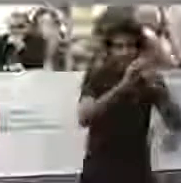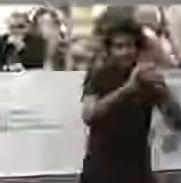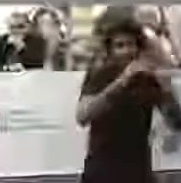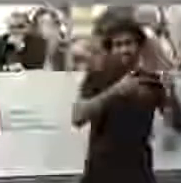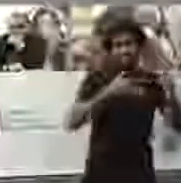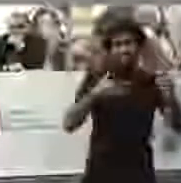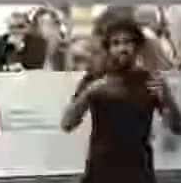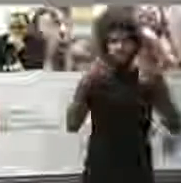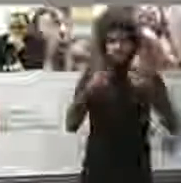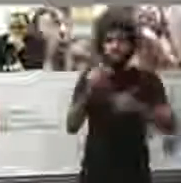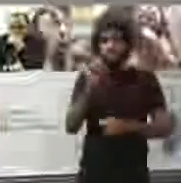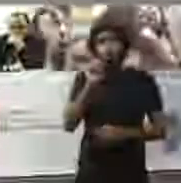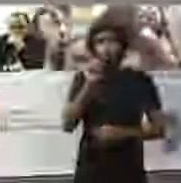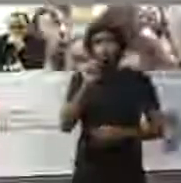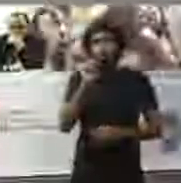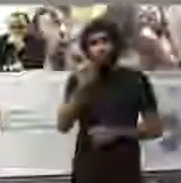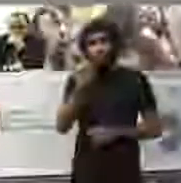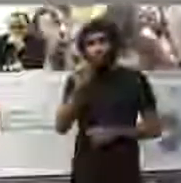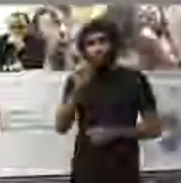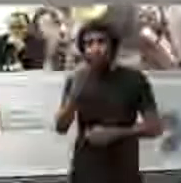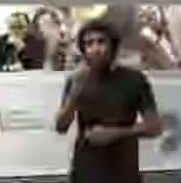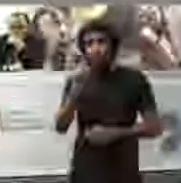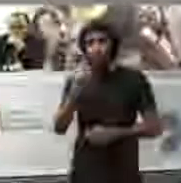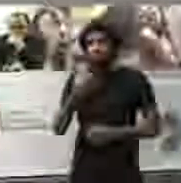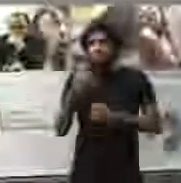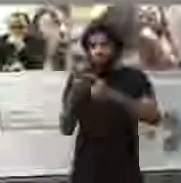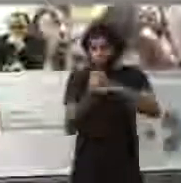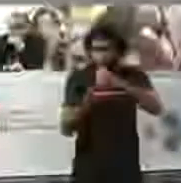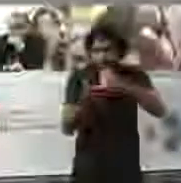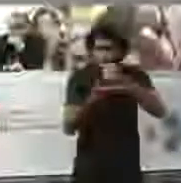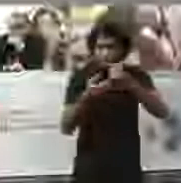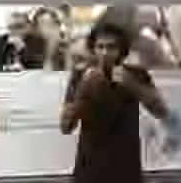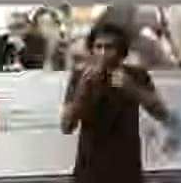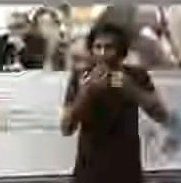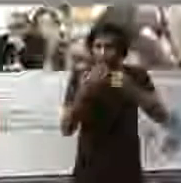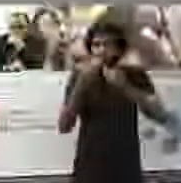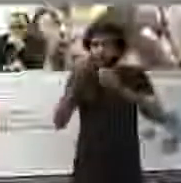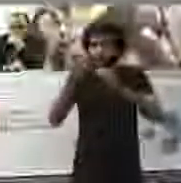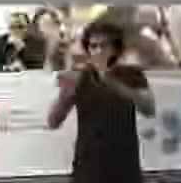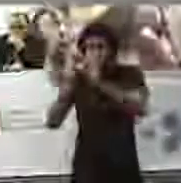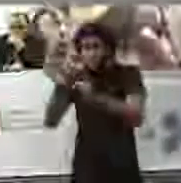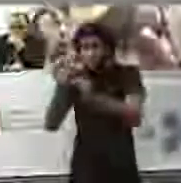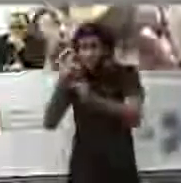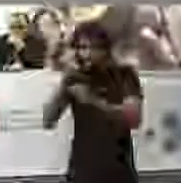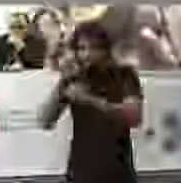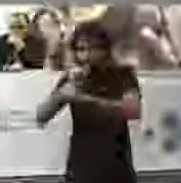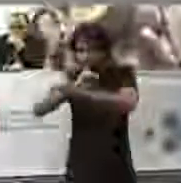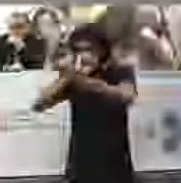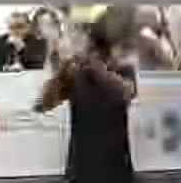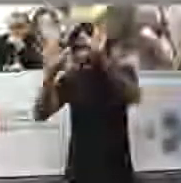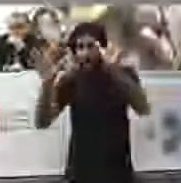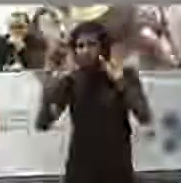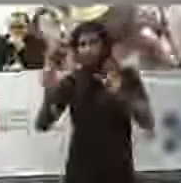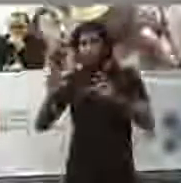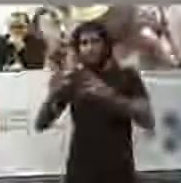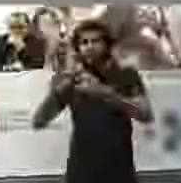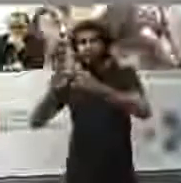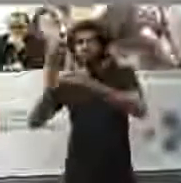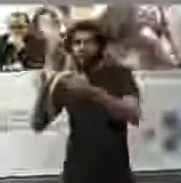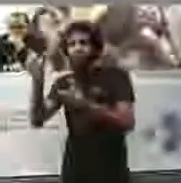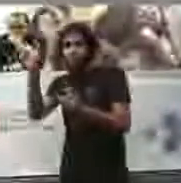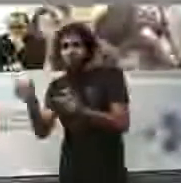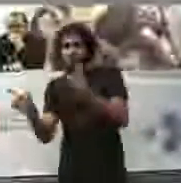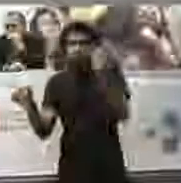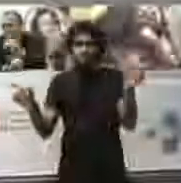necessário um arcabouço jurídico muito sólido para permitir que o juiz entenda a diferença entre o a